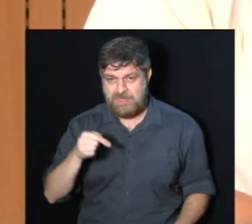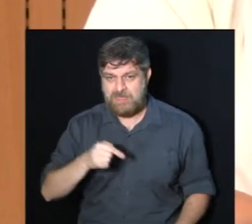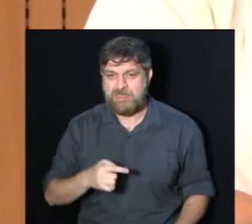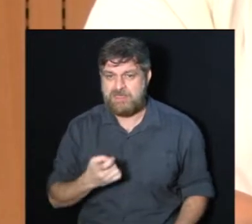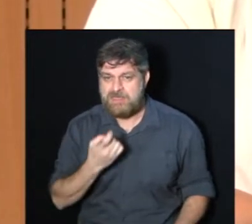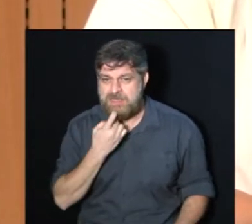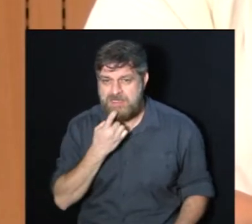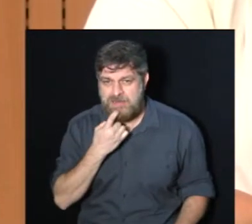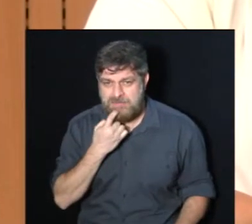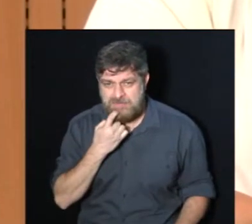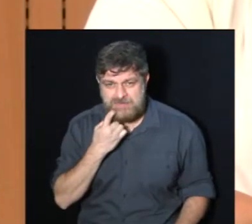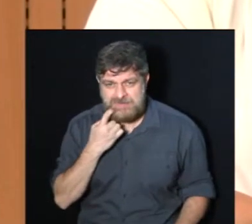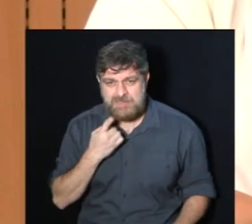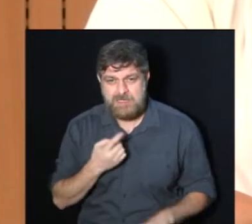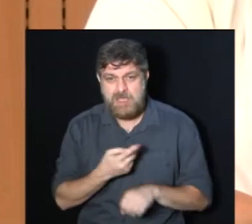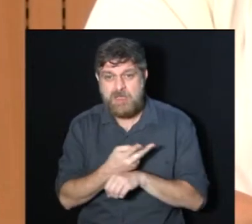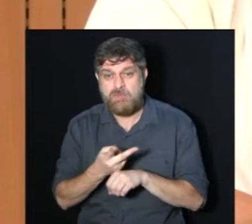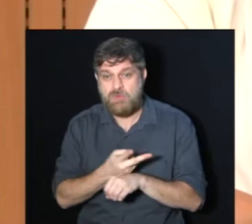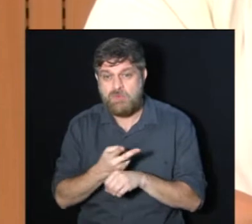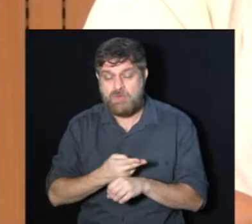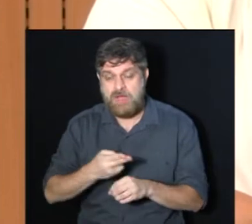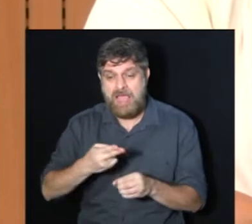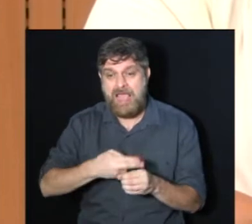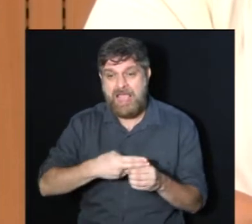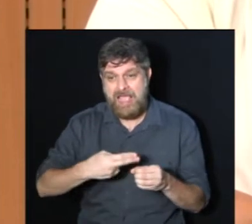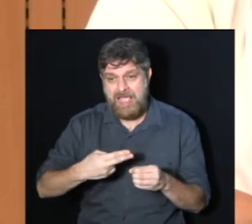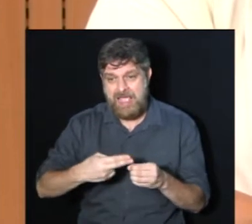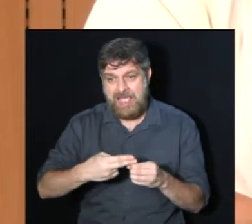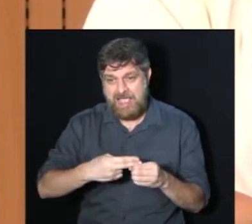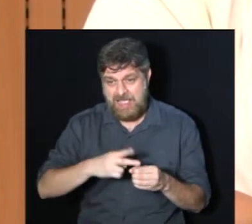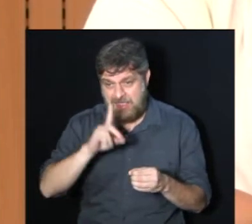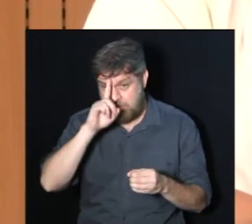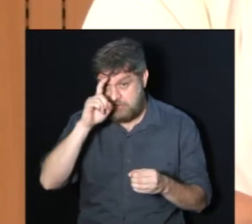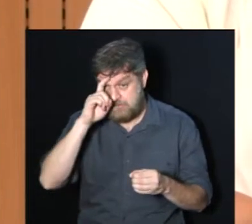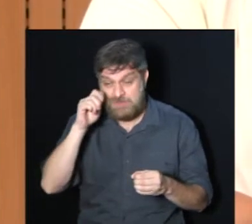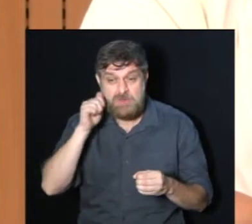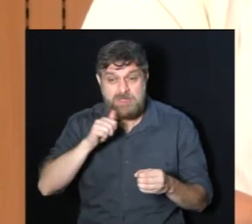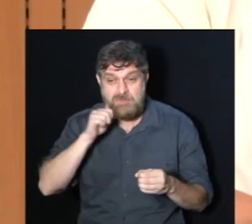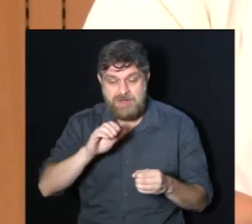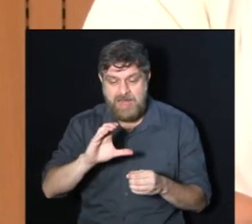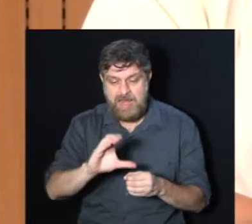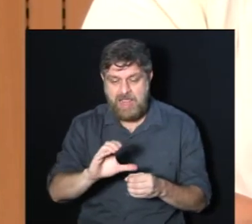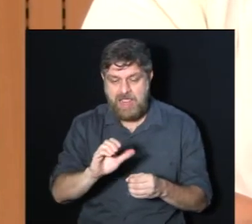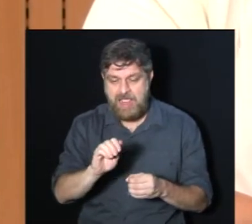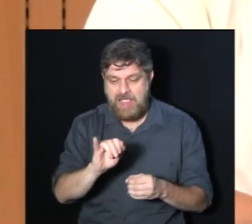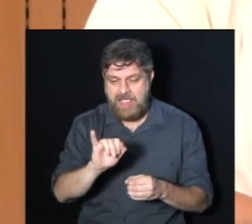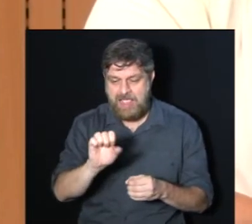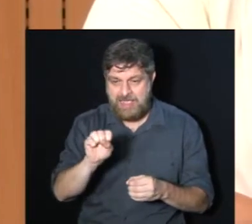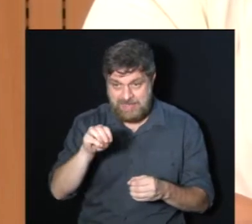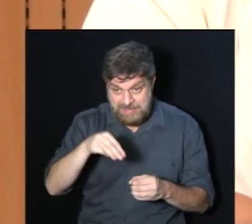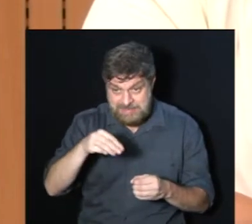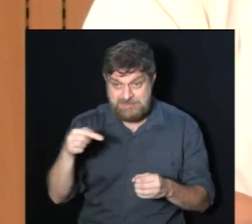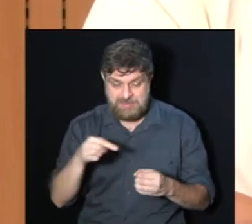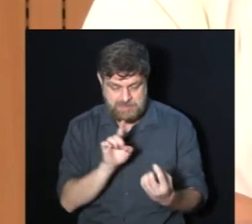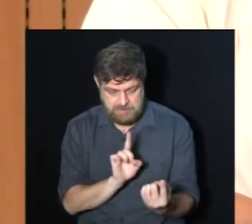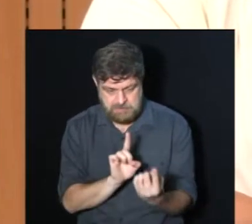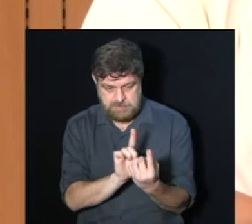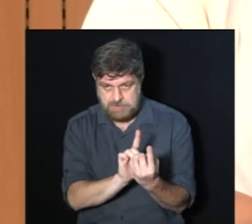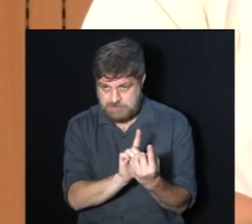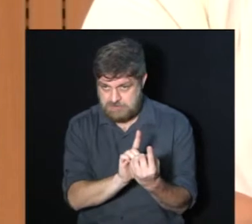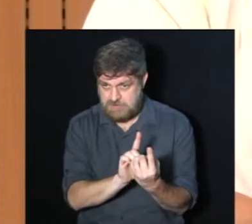cidade, para o CAISME, e fazer lá todos os atendimentos necessários.